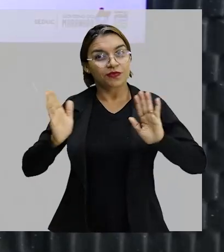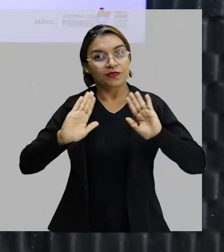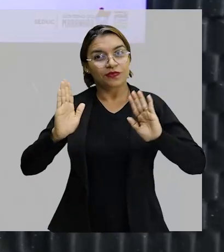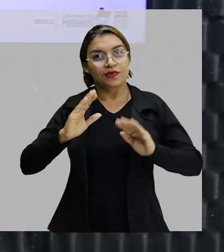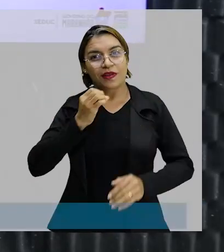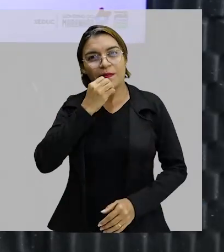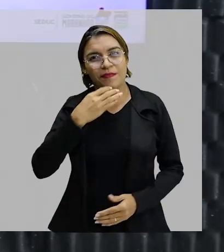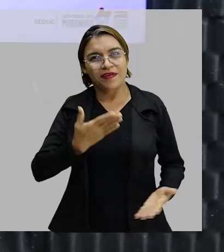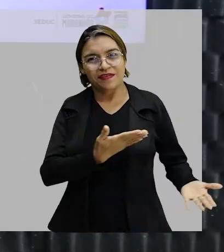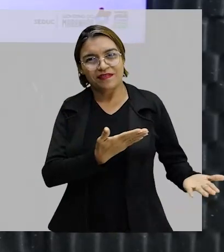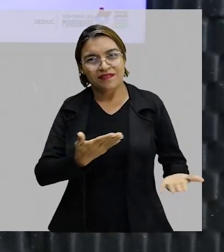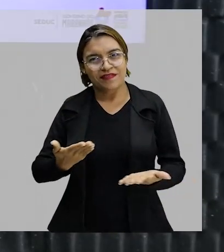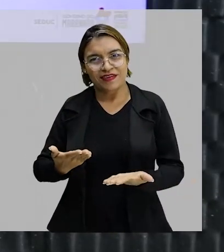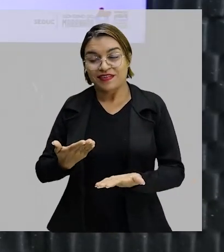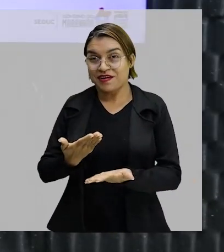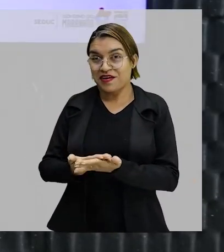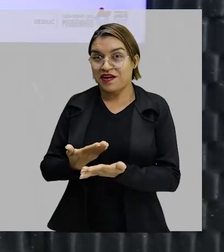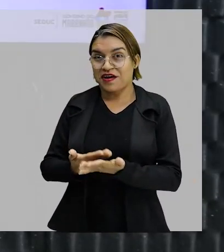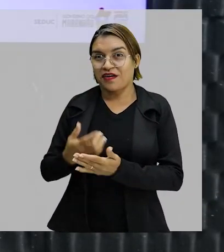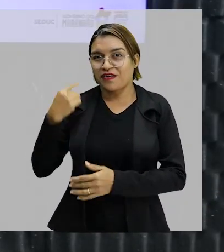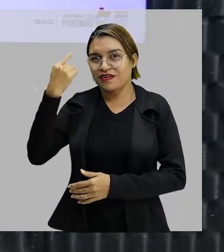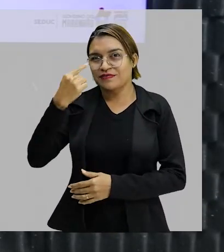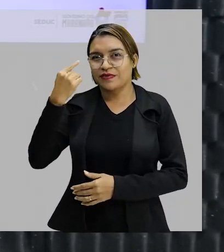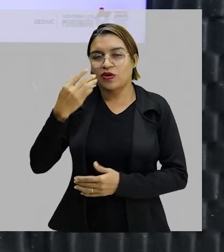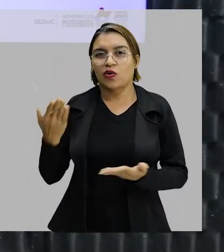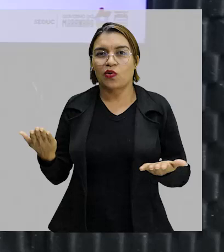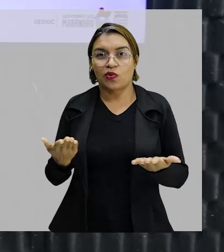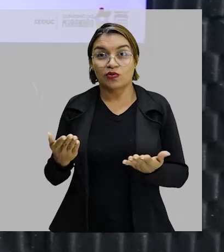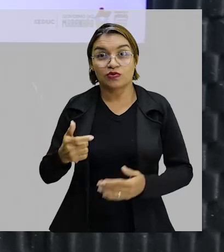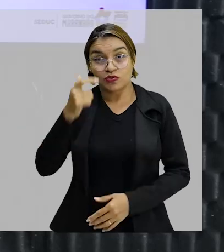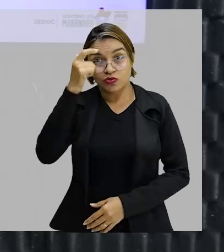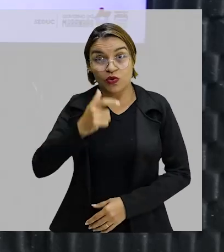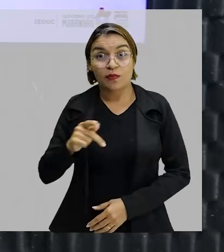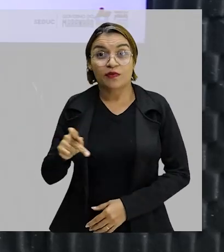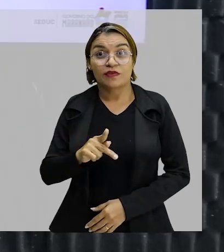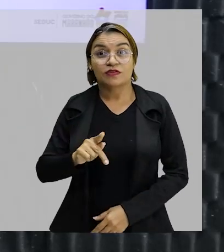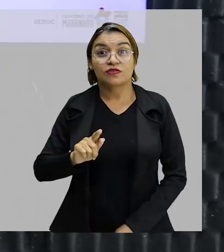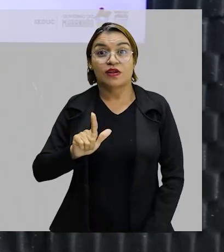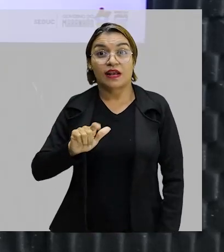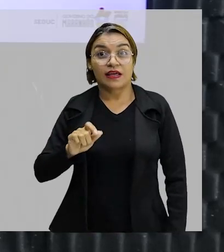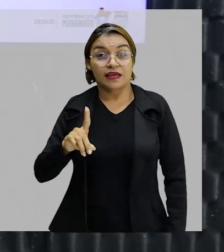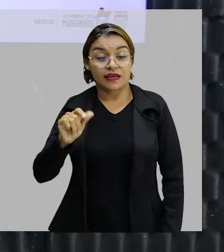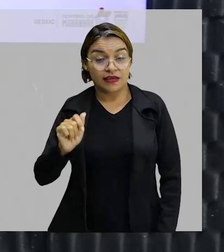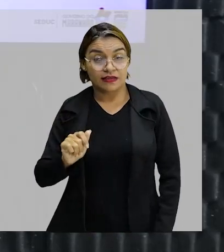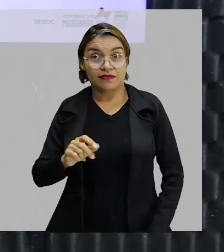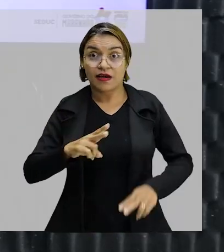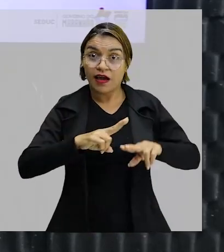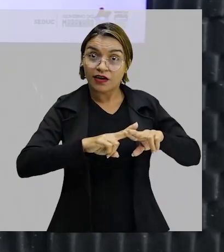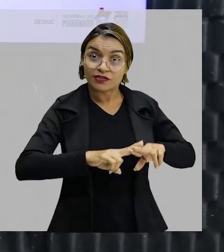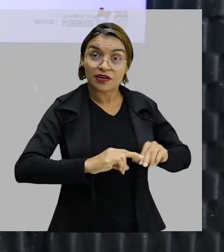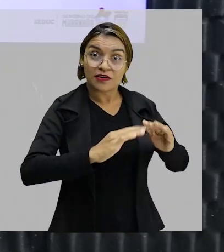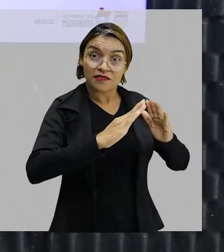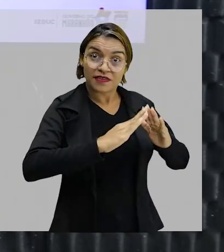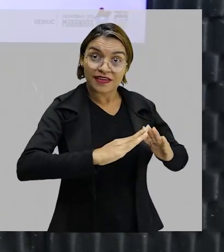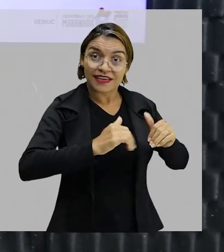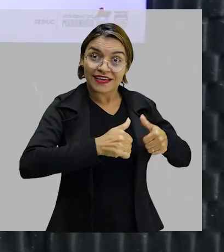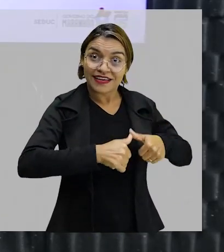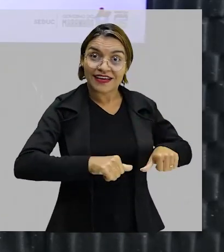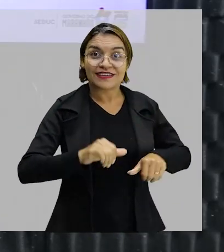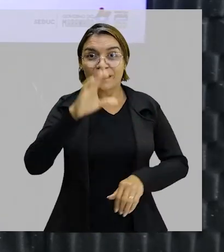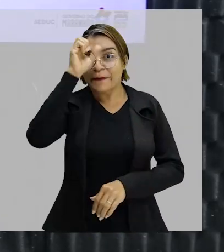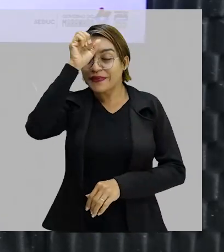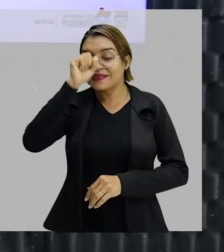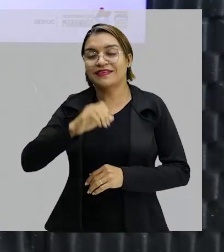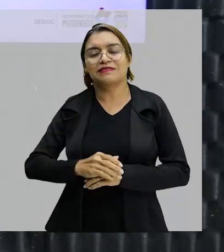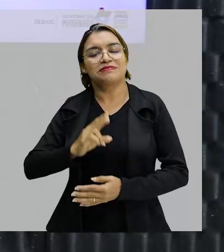Olá, bem-vindos à classe de espanhol de hoje. Professora Leda Jane, aqui na área do hashtag Fica em Casa Aprendendo, com aquele bordão